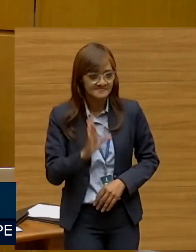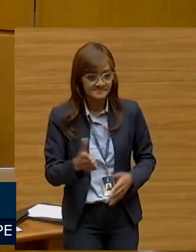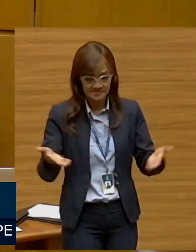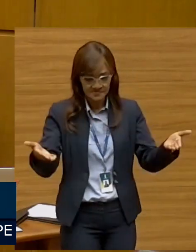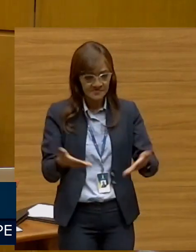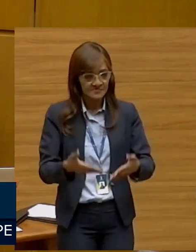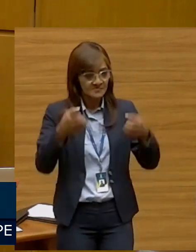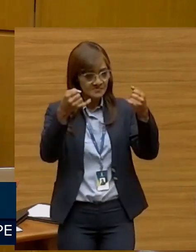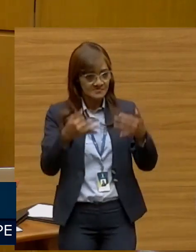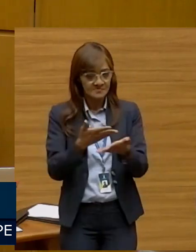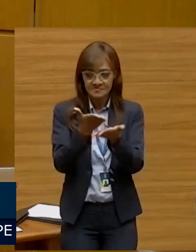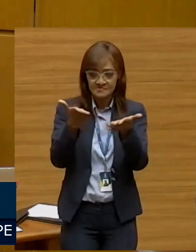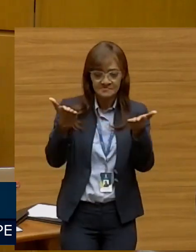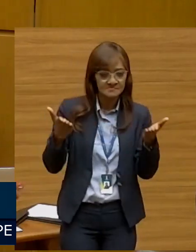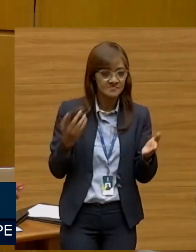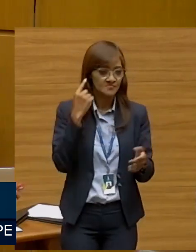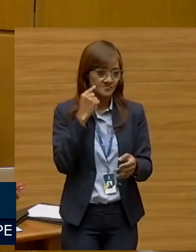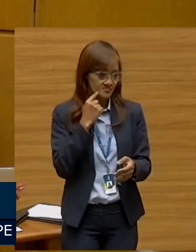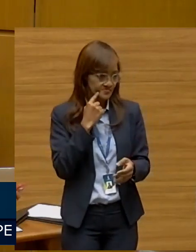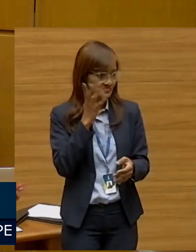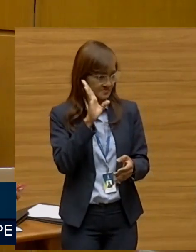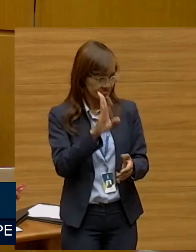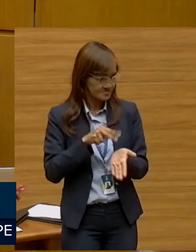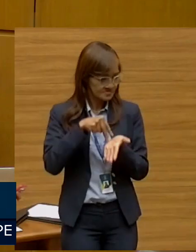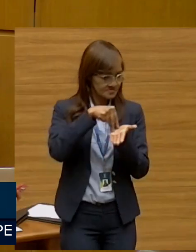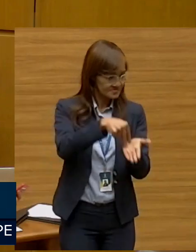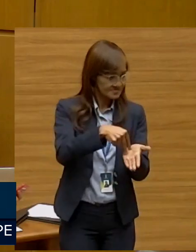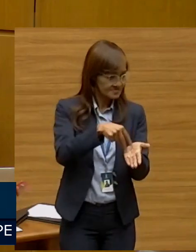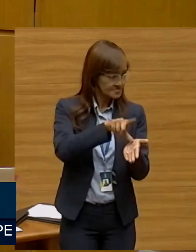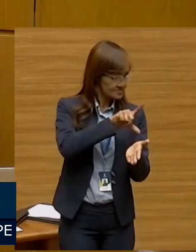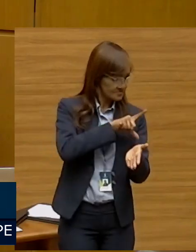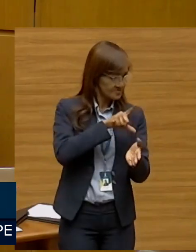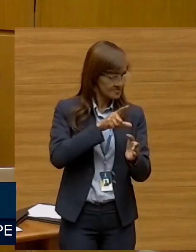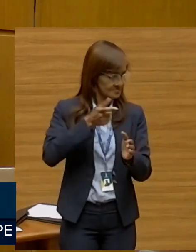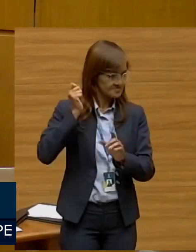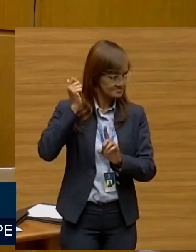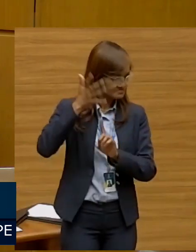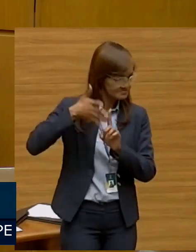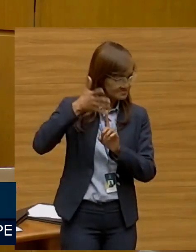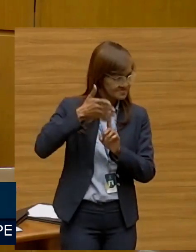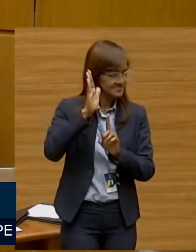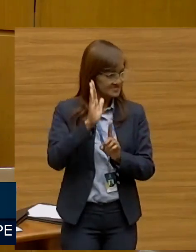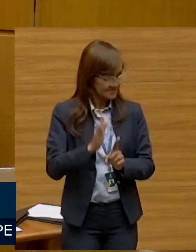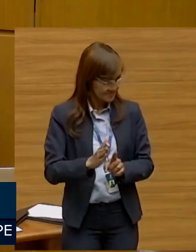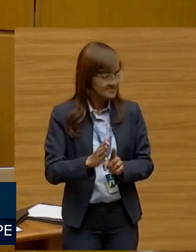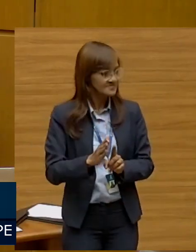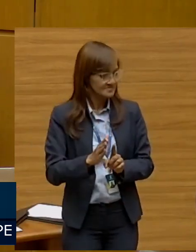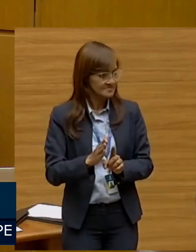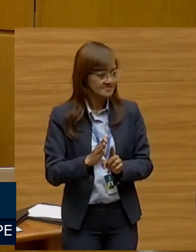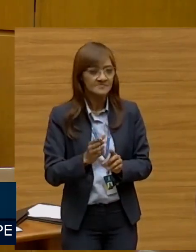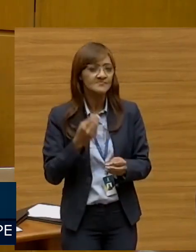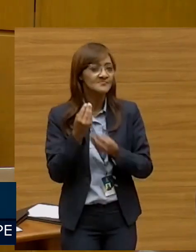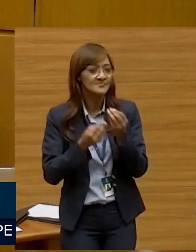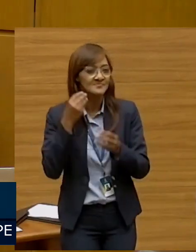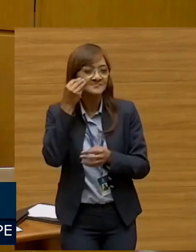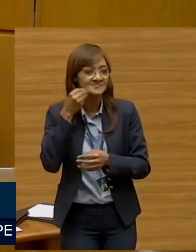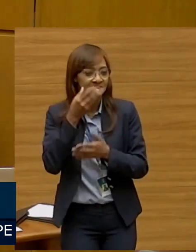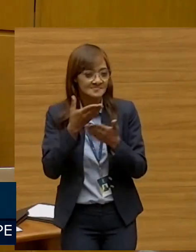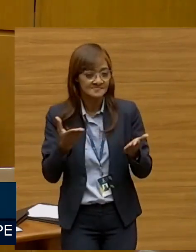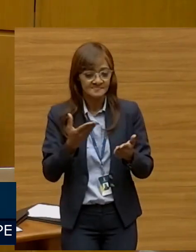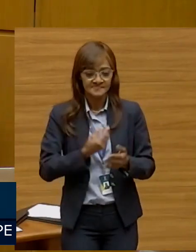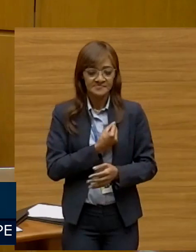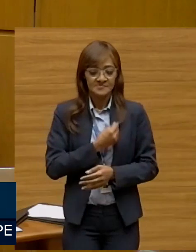aqui, né, para a gente. As surdas que me antecederam trouxeram muito do que é a vivência delas, né,